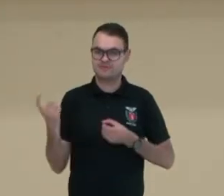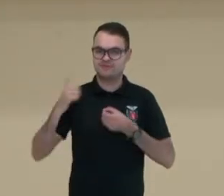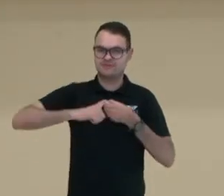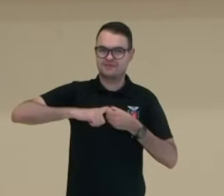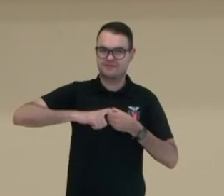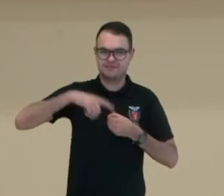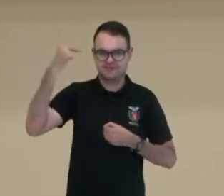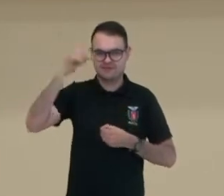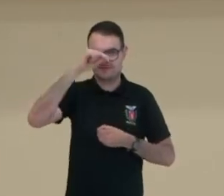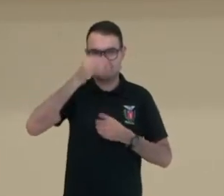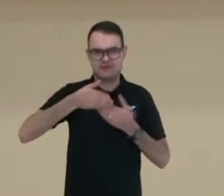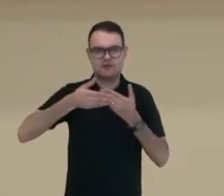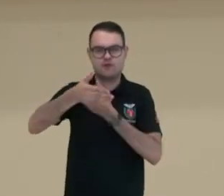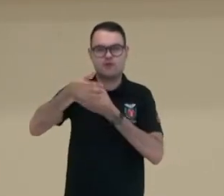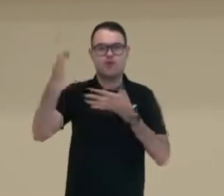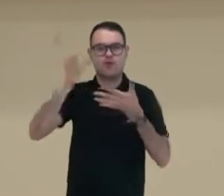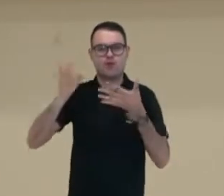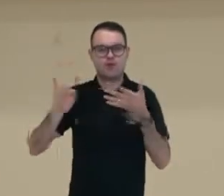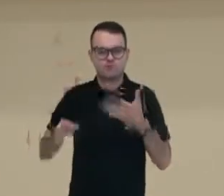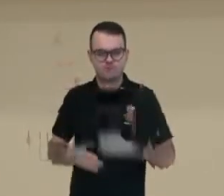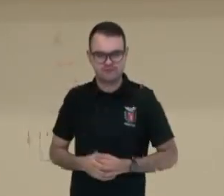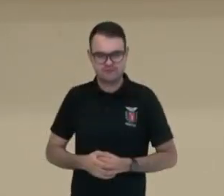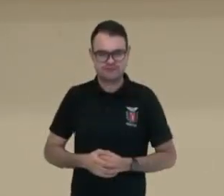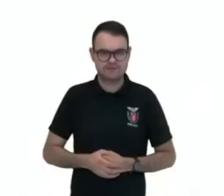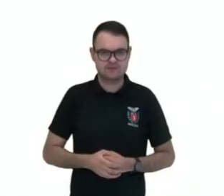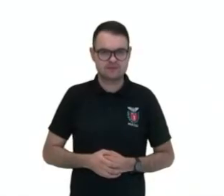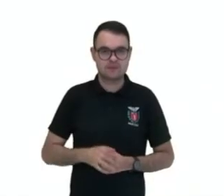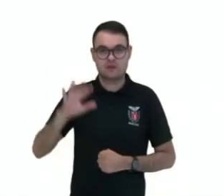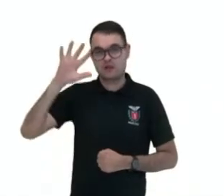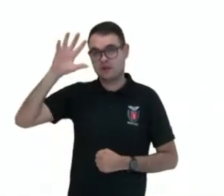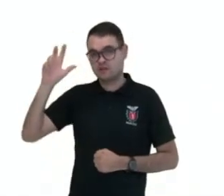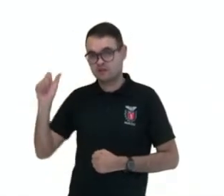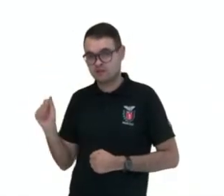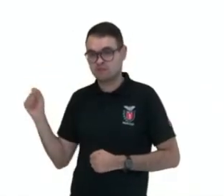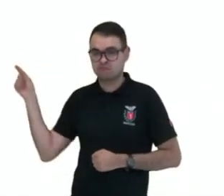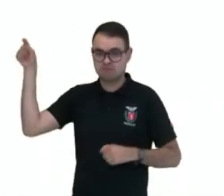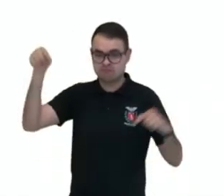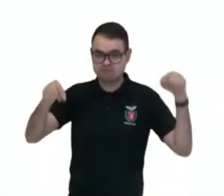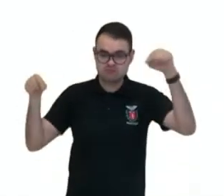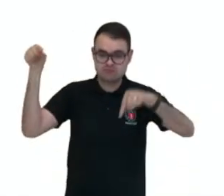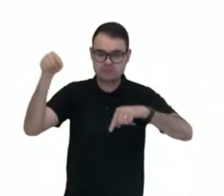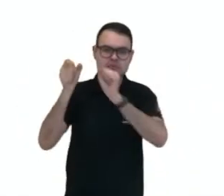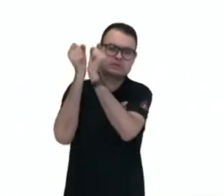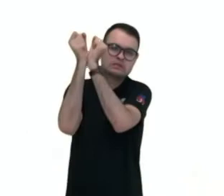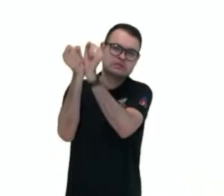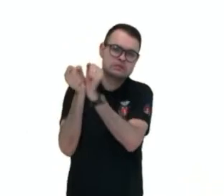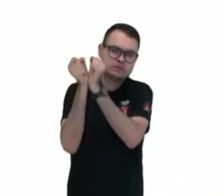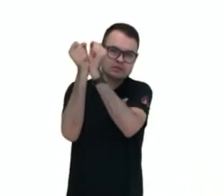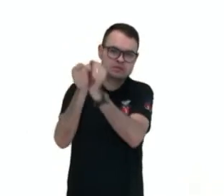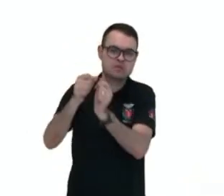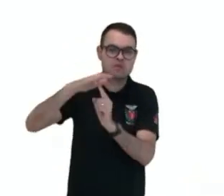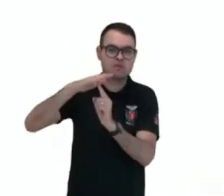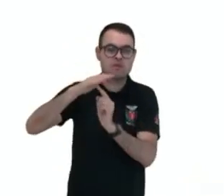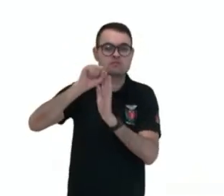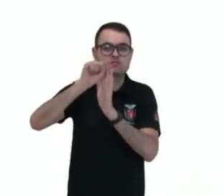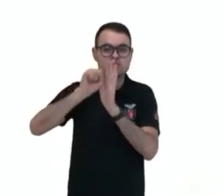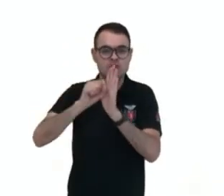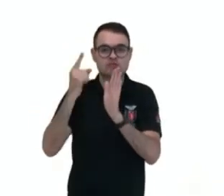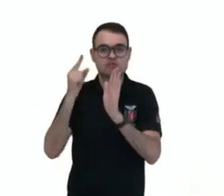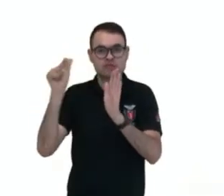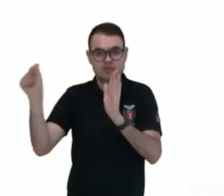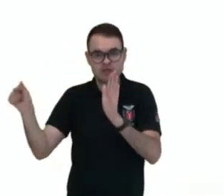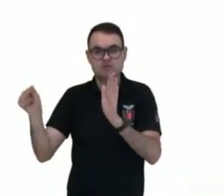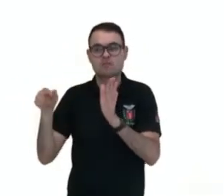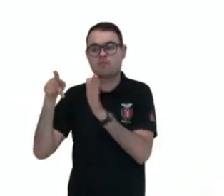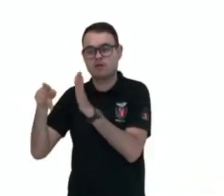Voltei! Bora lá, vamos corrigir esta. Os africanos chegaram ao Paraná como escravizados, a partir do século XVII em Paranaguá e